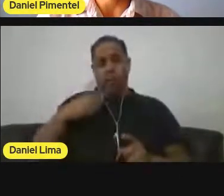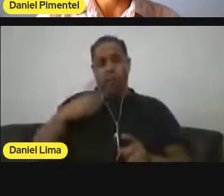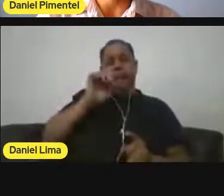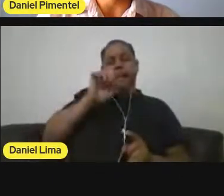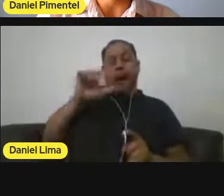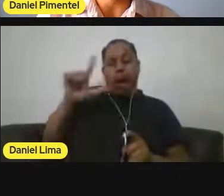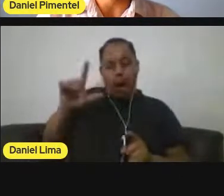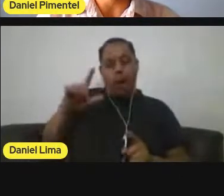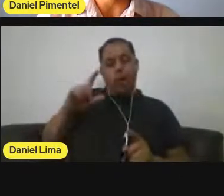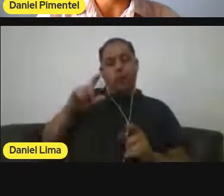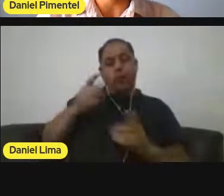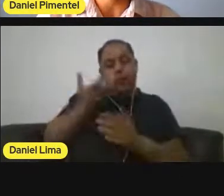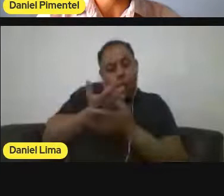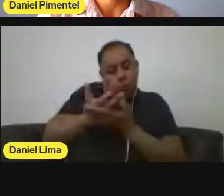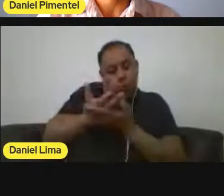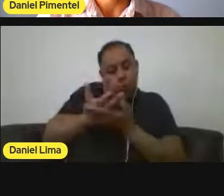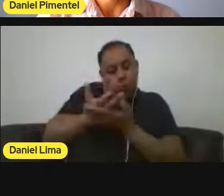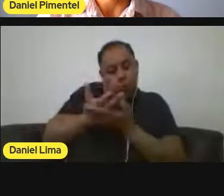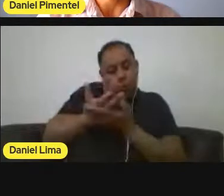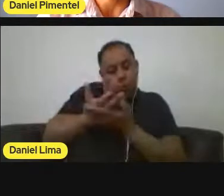licenciatura em filosofia na UFRJ.